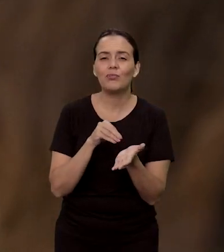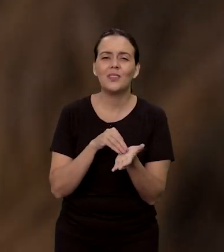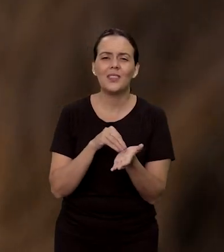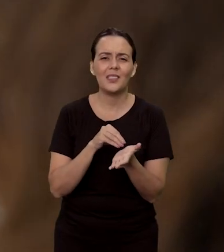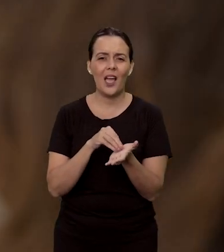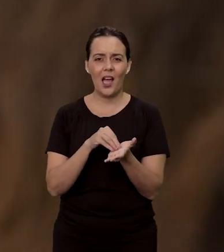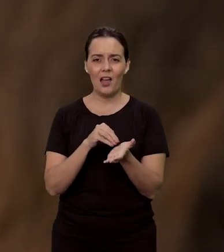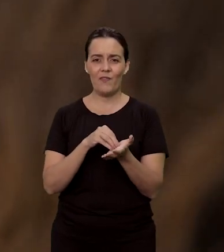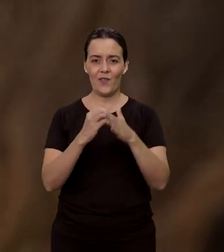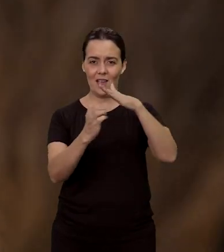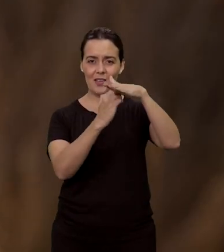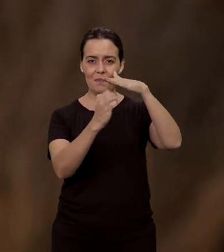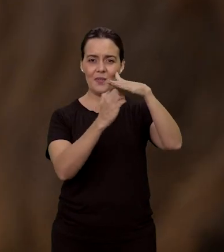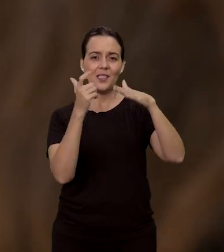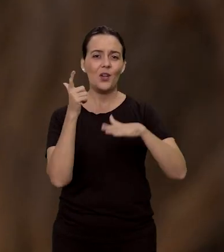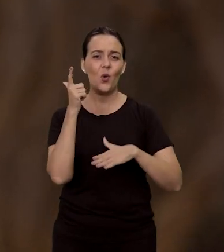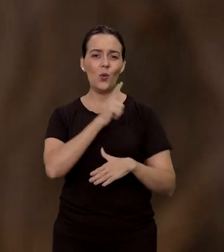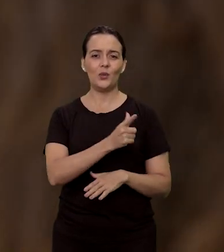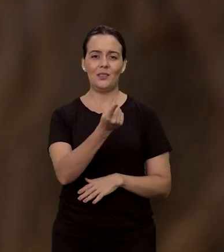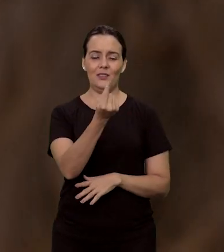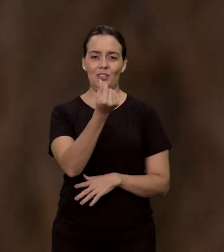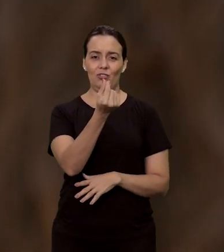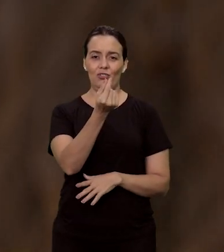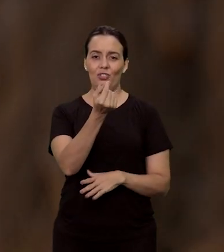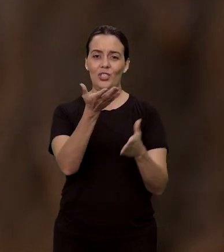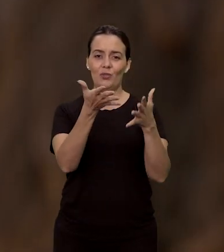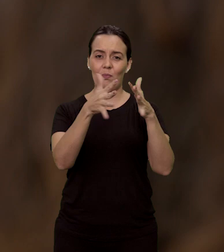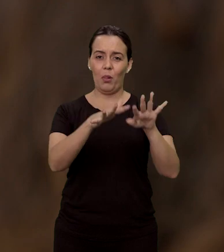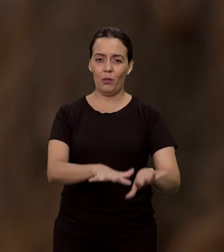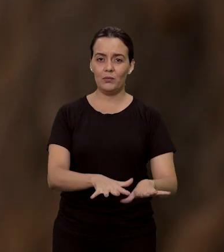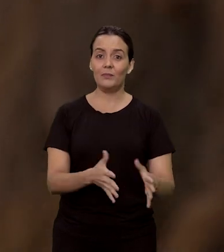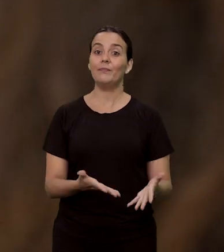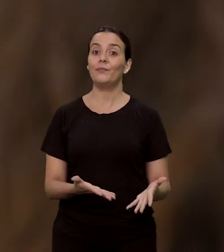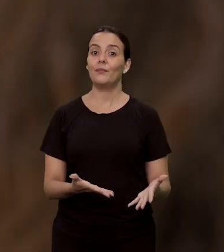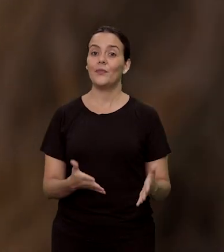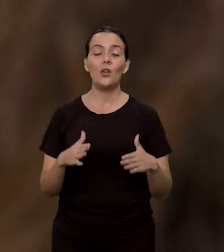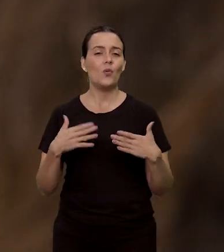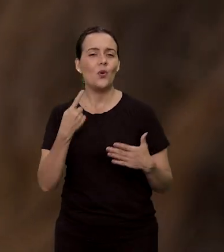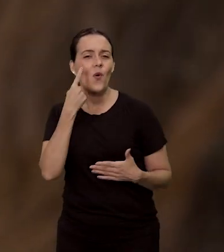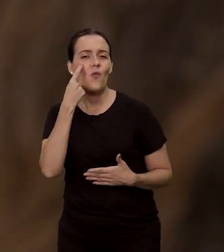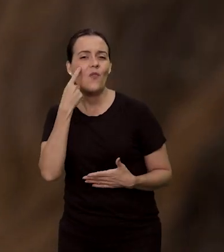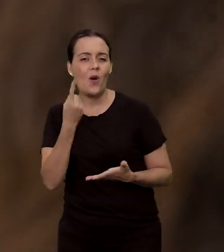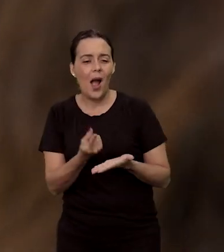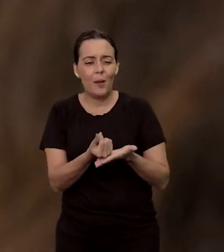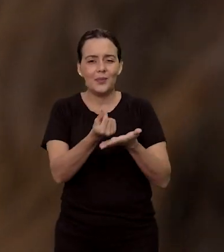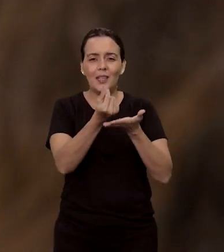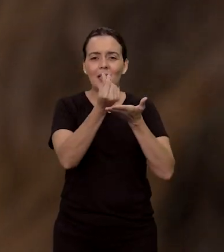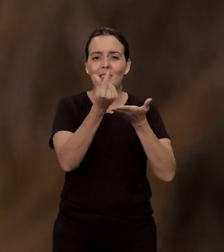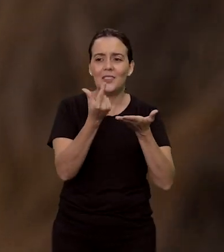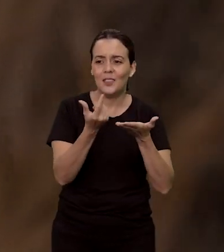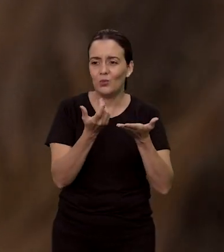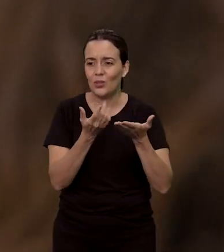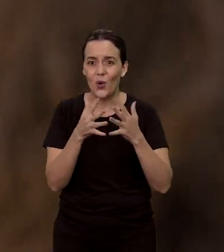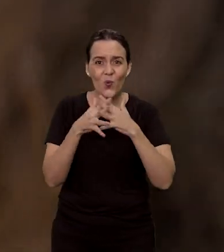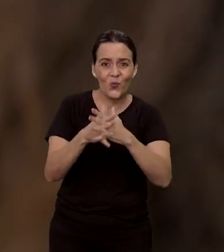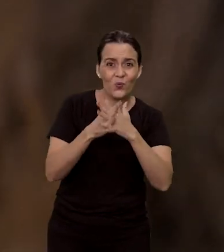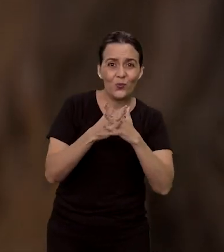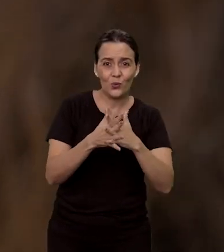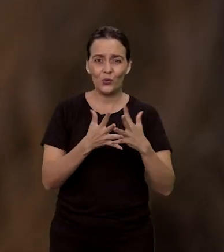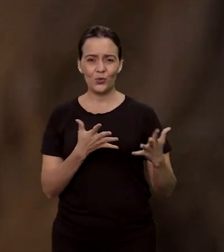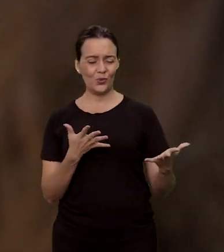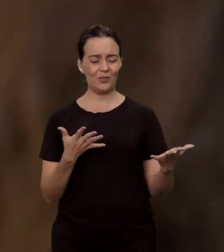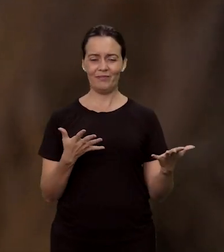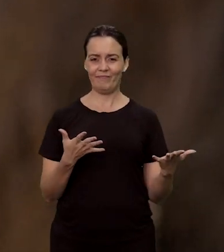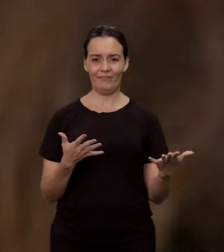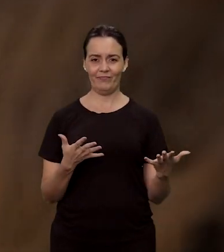Então, quando a gente vê esse capitalismo cansado, né, e a gente precisa dar uma resposta do ponto de vista do sistema econômico, estou olhando na visão de